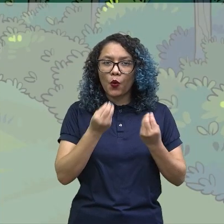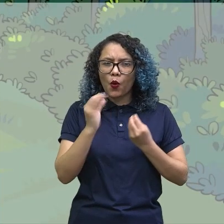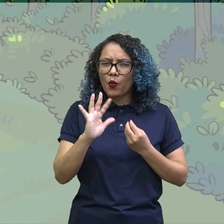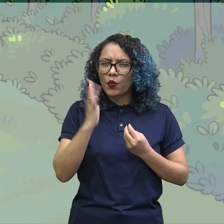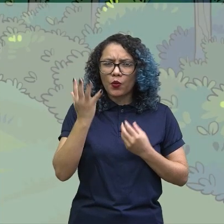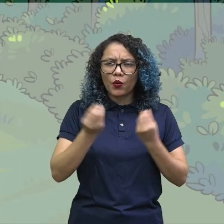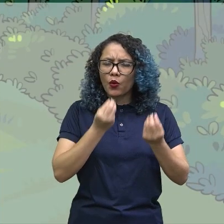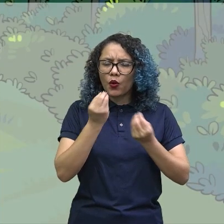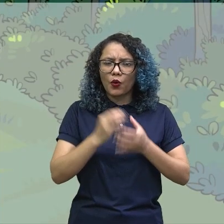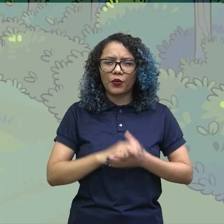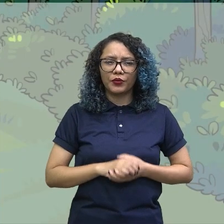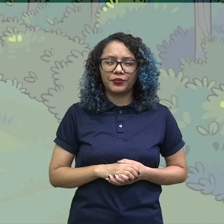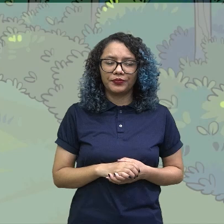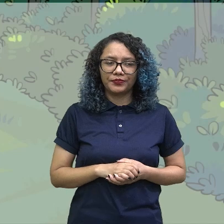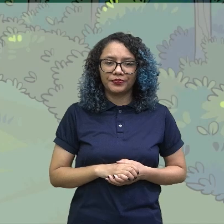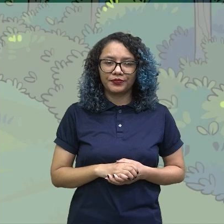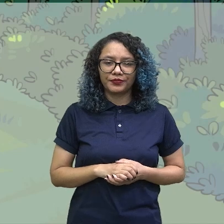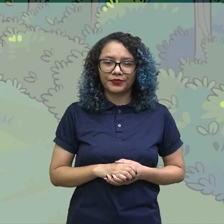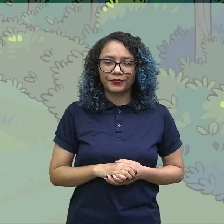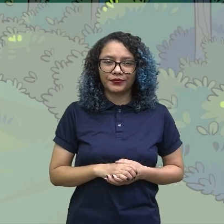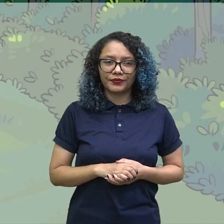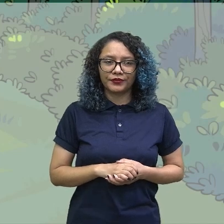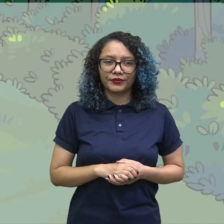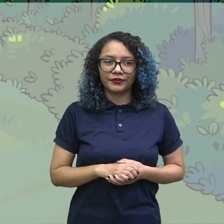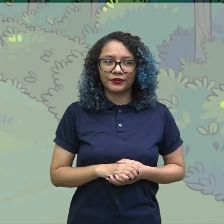funciona, certo?